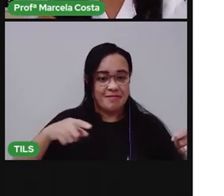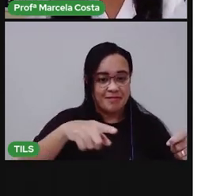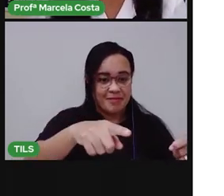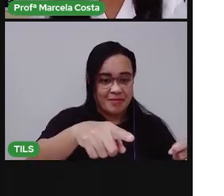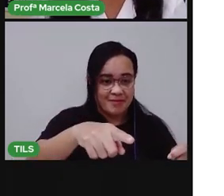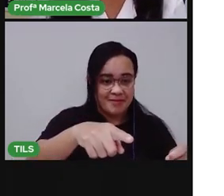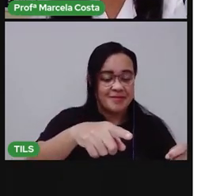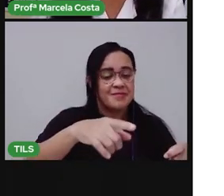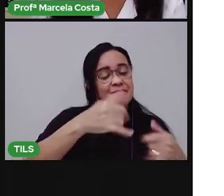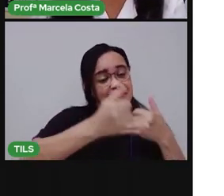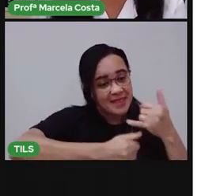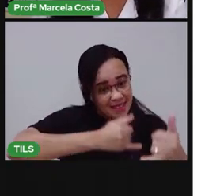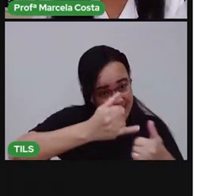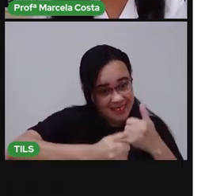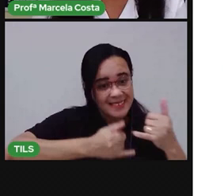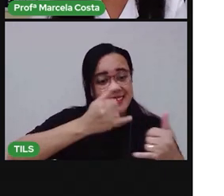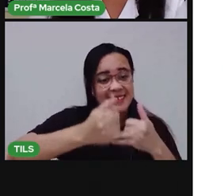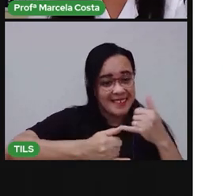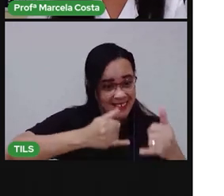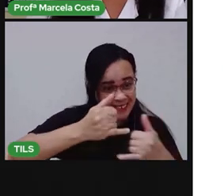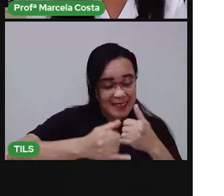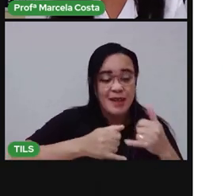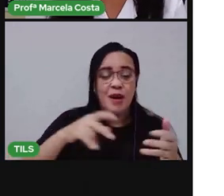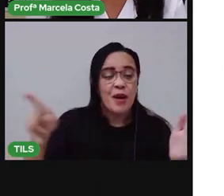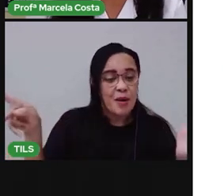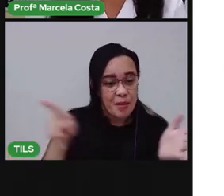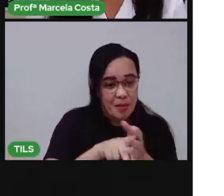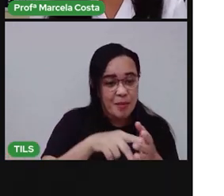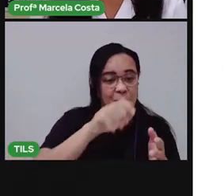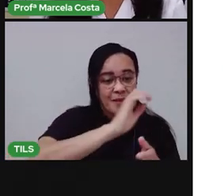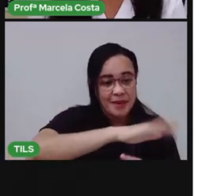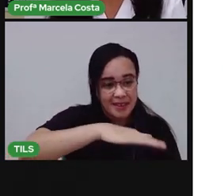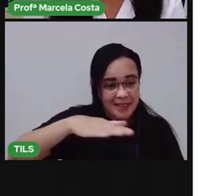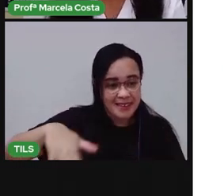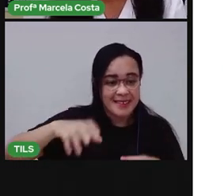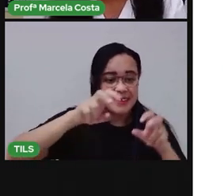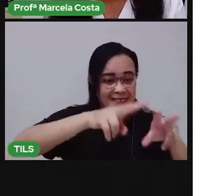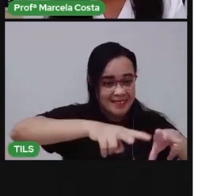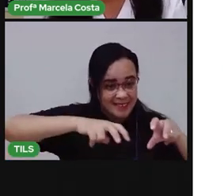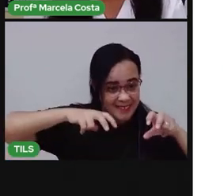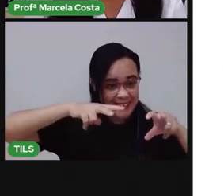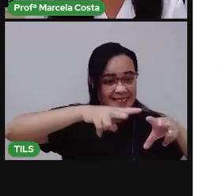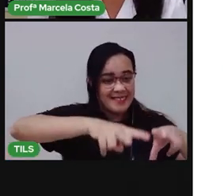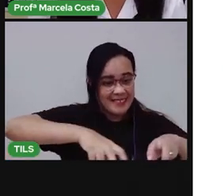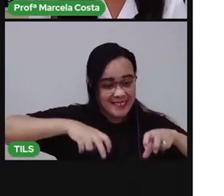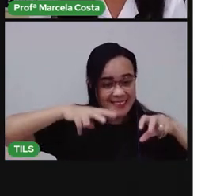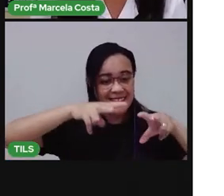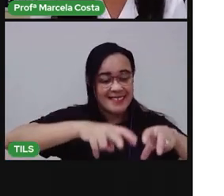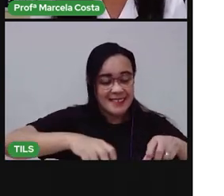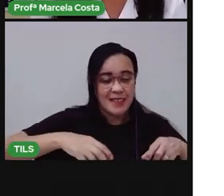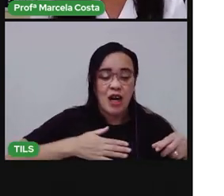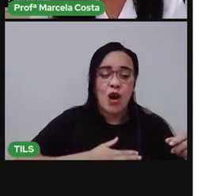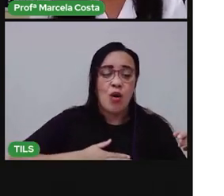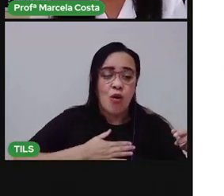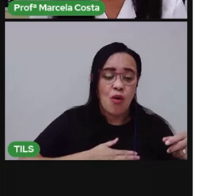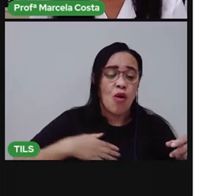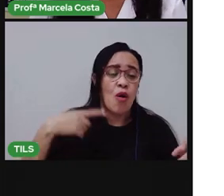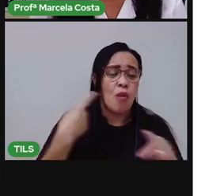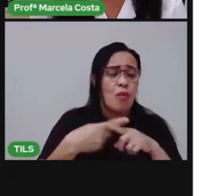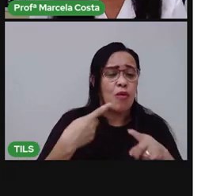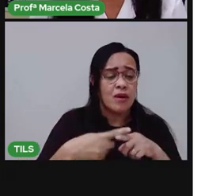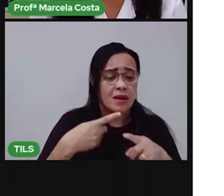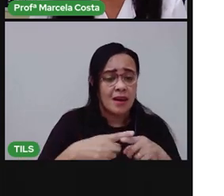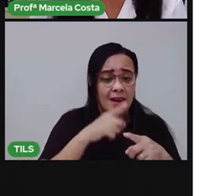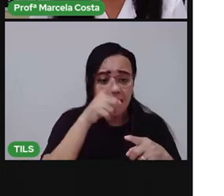Amarrar uma corda numa árvore com uma madeira para se balançar. É comum isso na